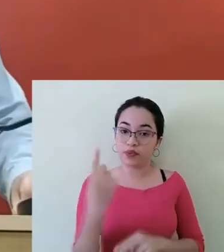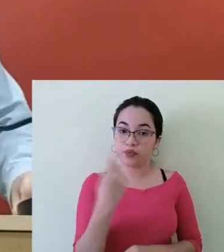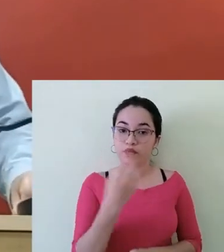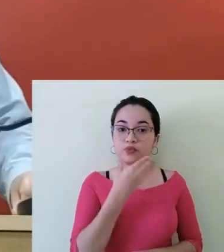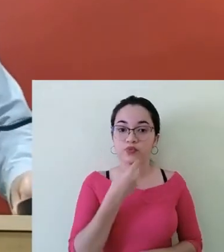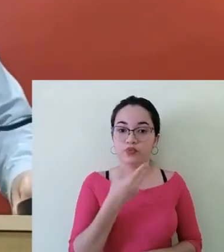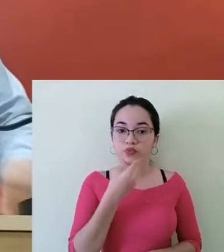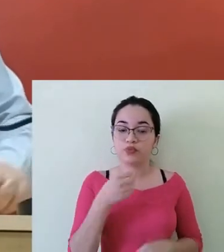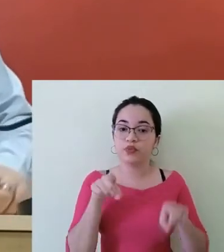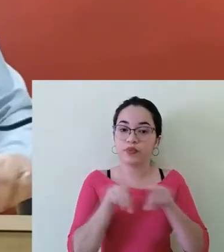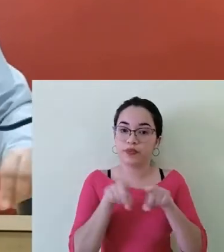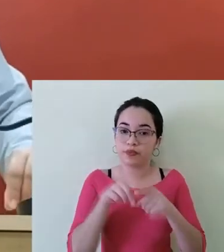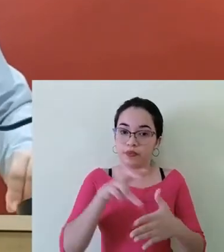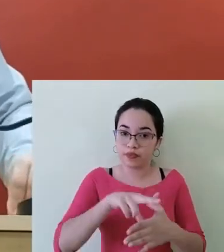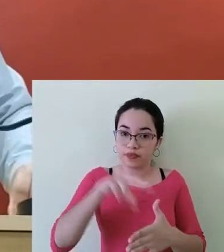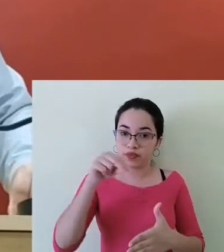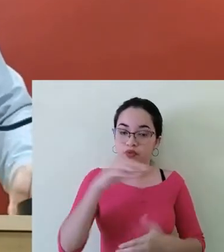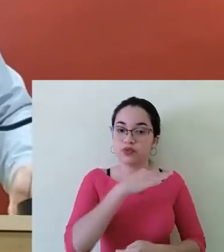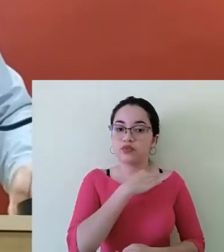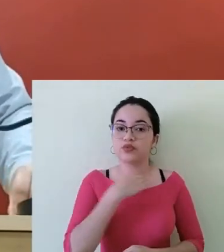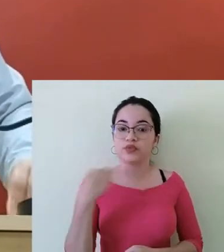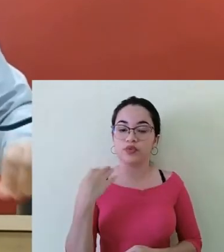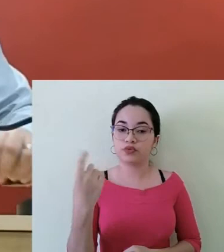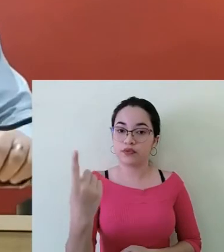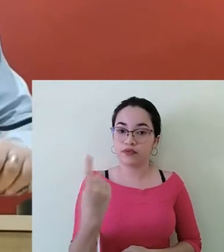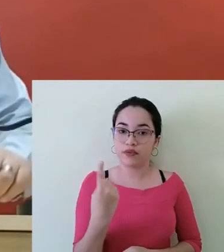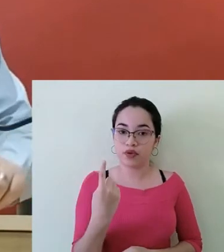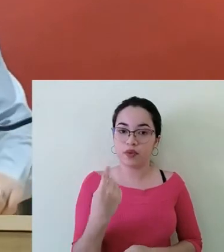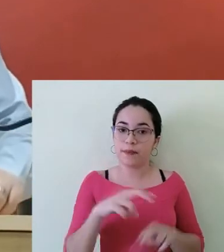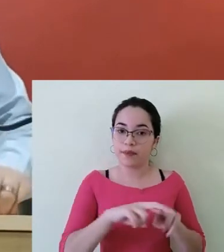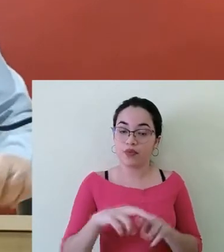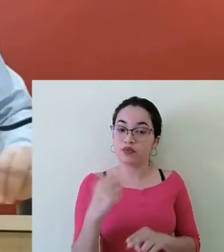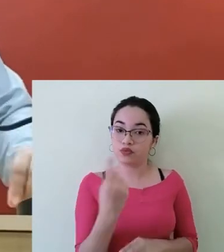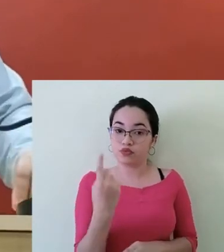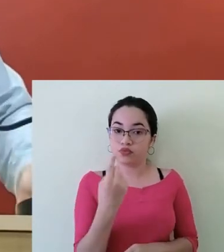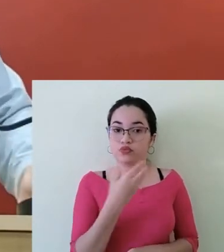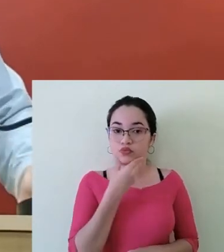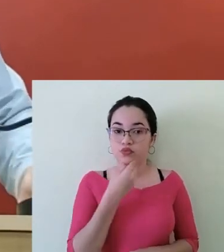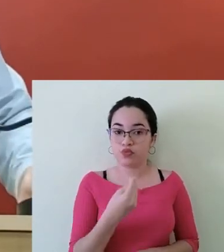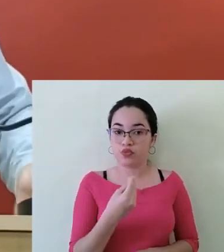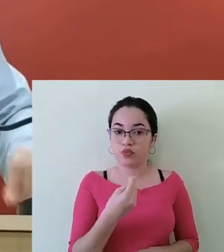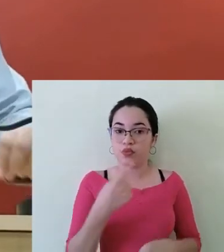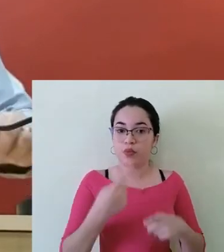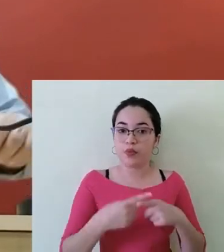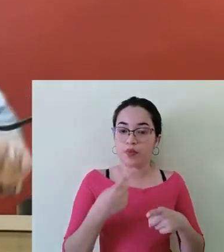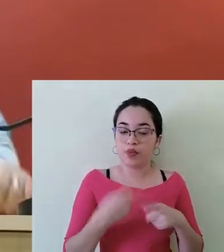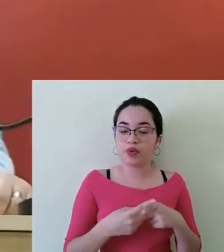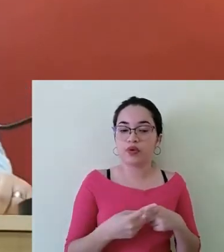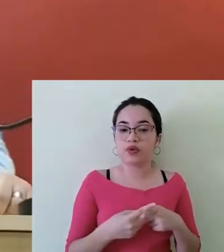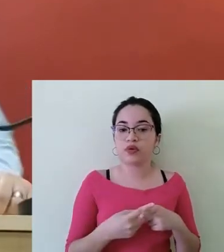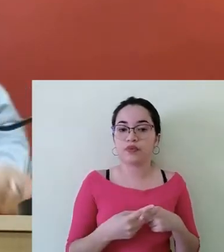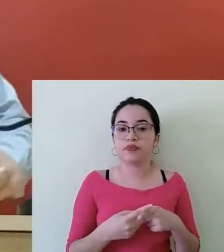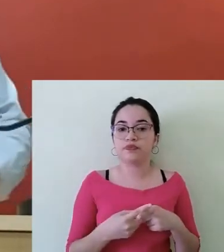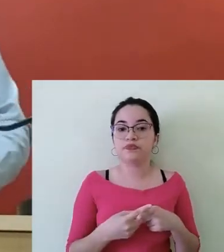só homem, também a ressurreição dos mortos veio por meio de um só homem. Pois da